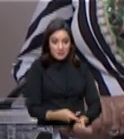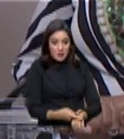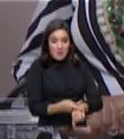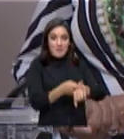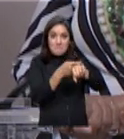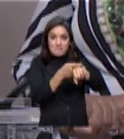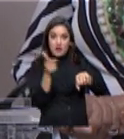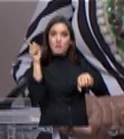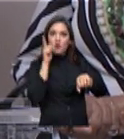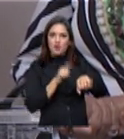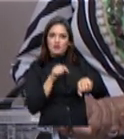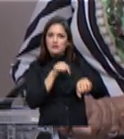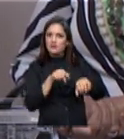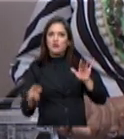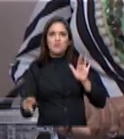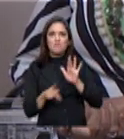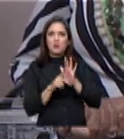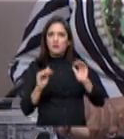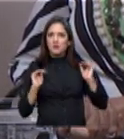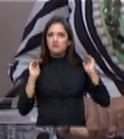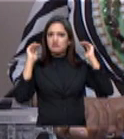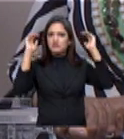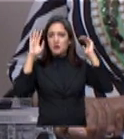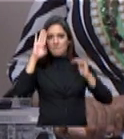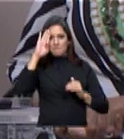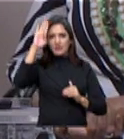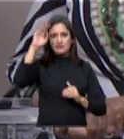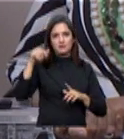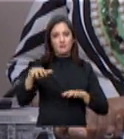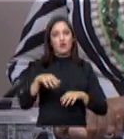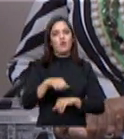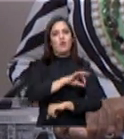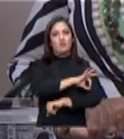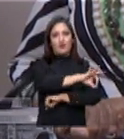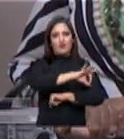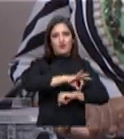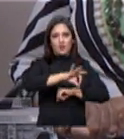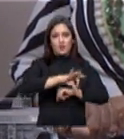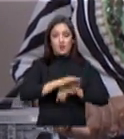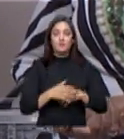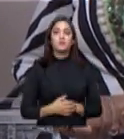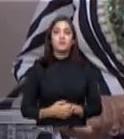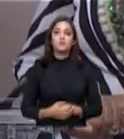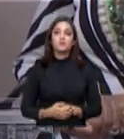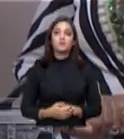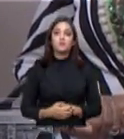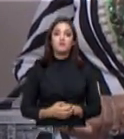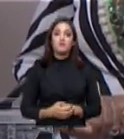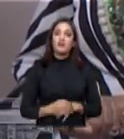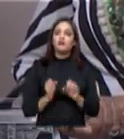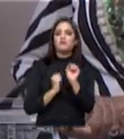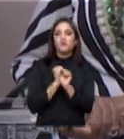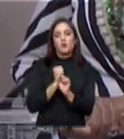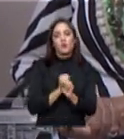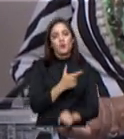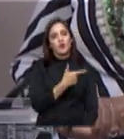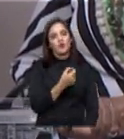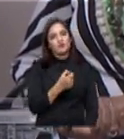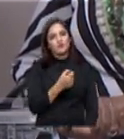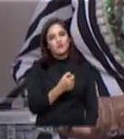Pritzker, considerado o prêmio Nobel da arquitetura. Em 2021, infelizmente, nos